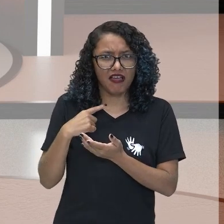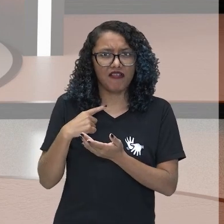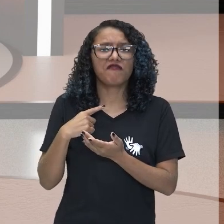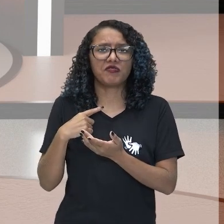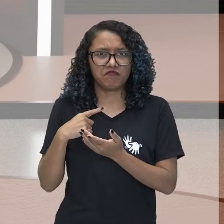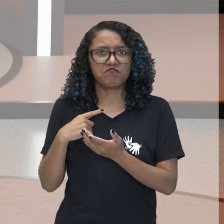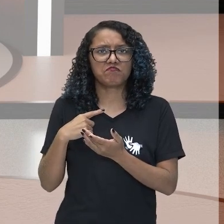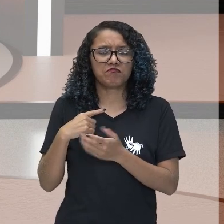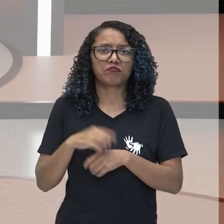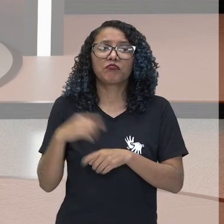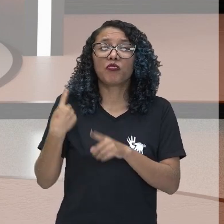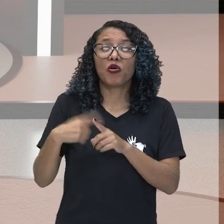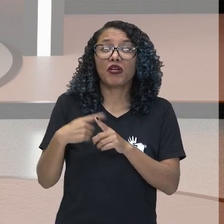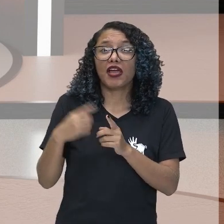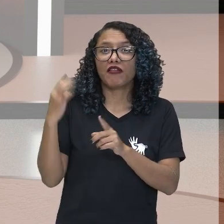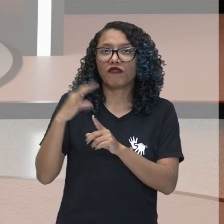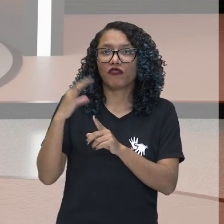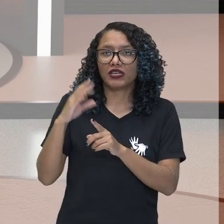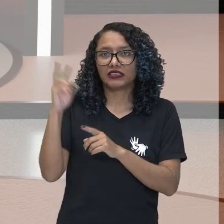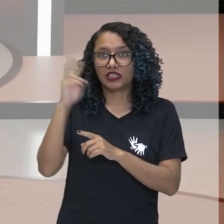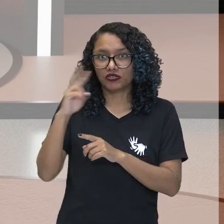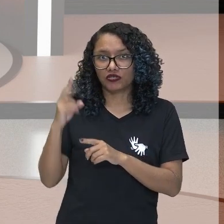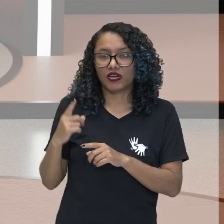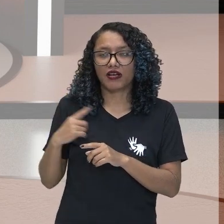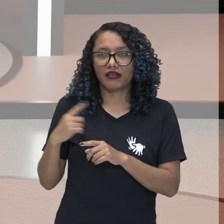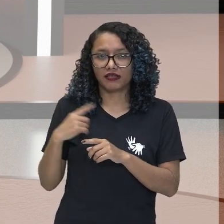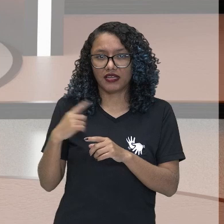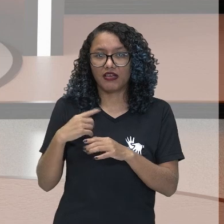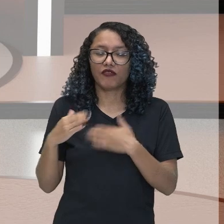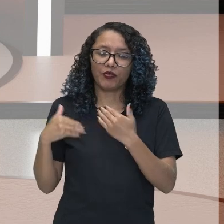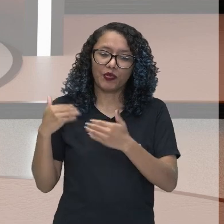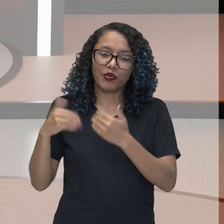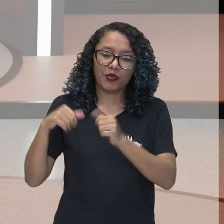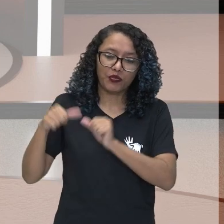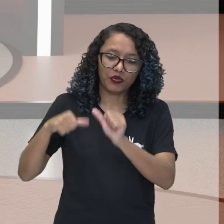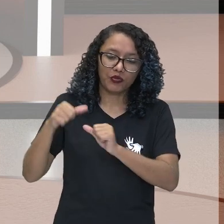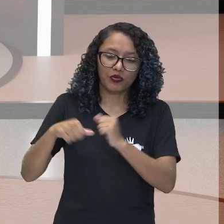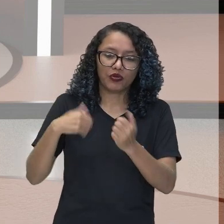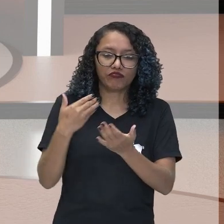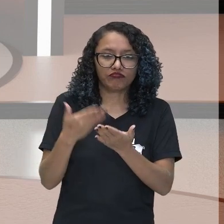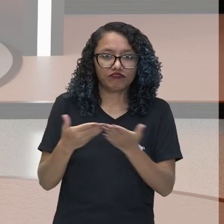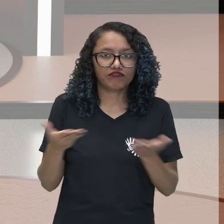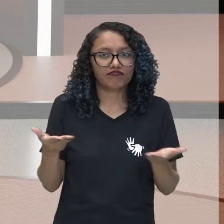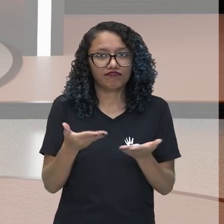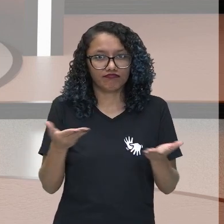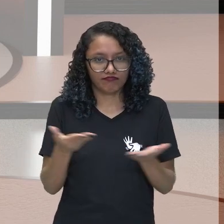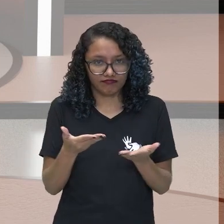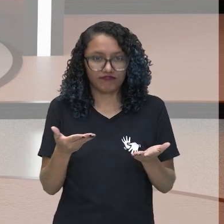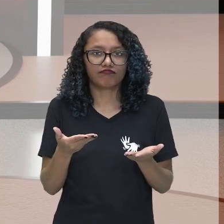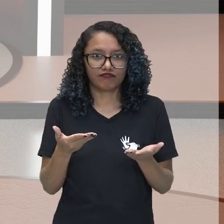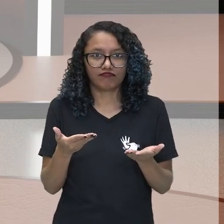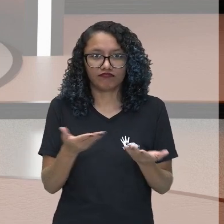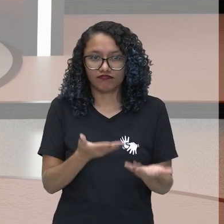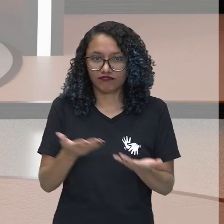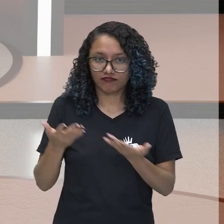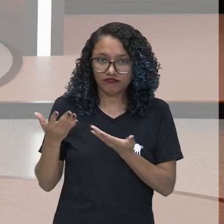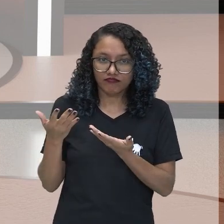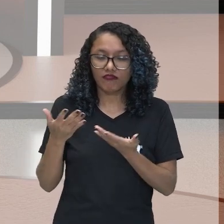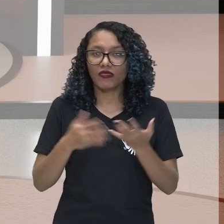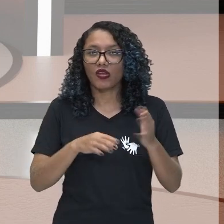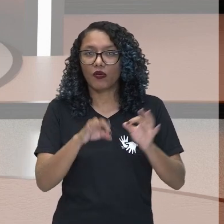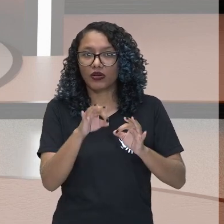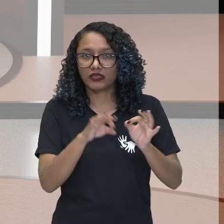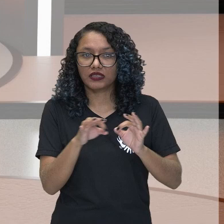chegar às características que existem hoje. Tá certo? Então, a gente vai estudar sobre essas